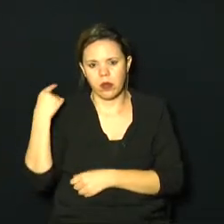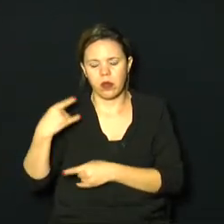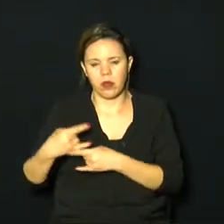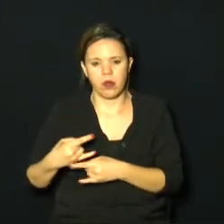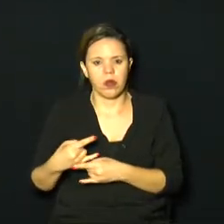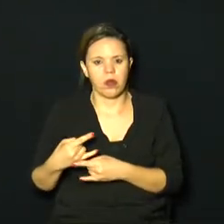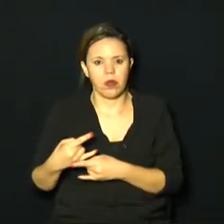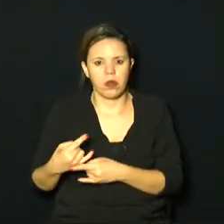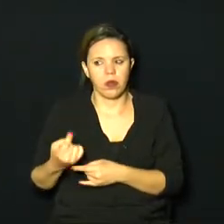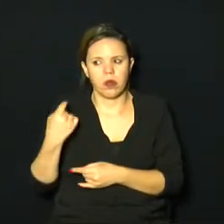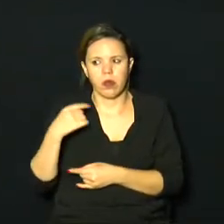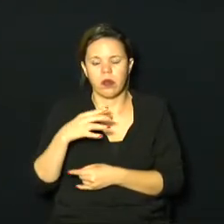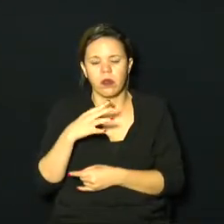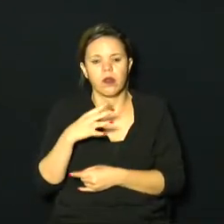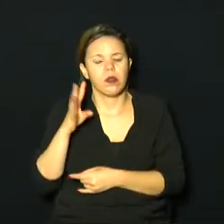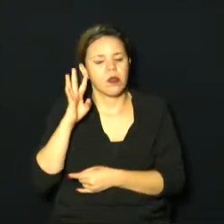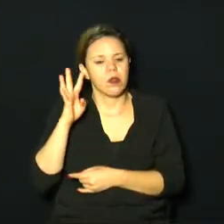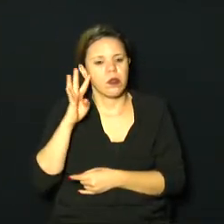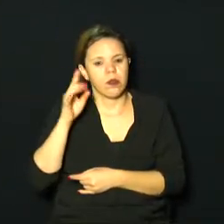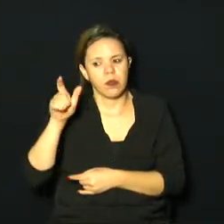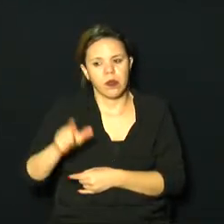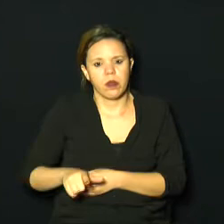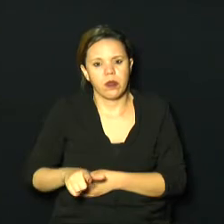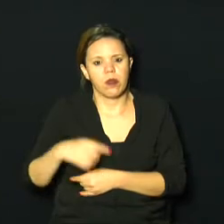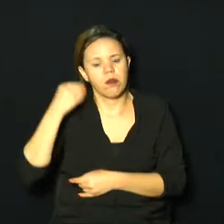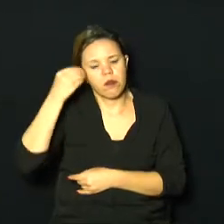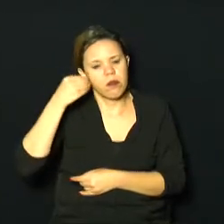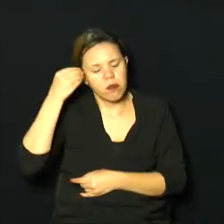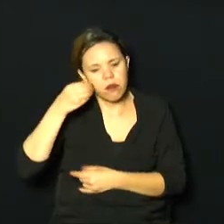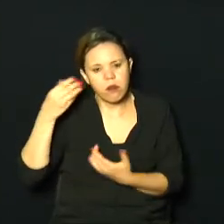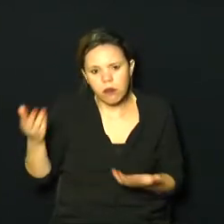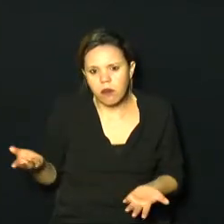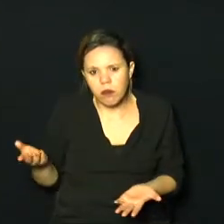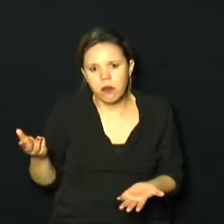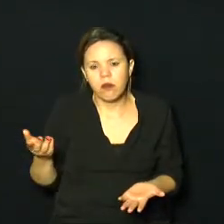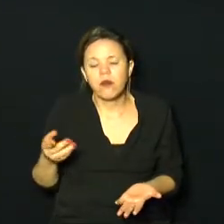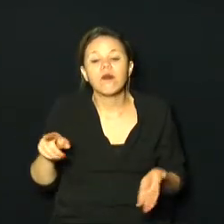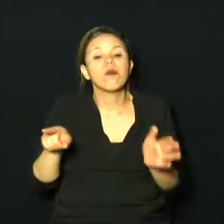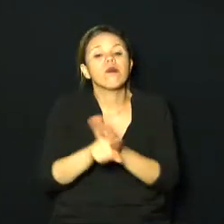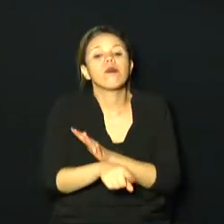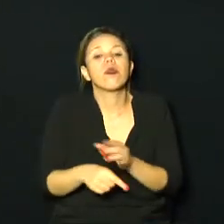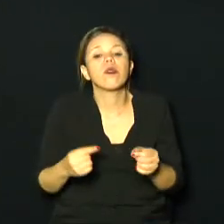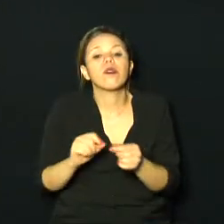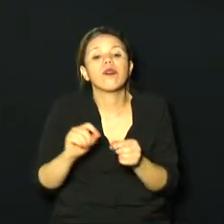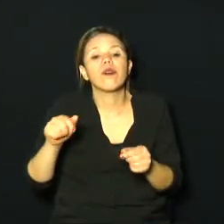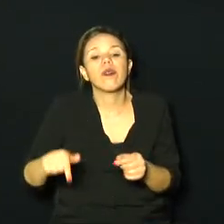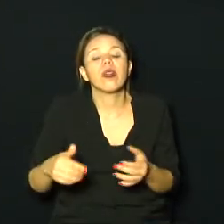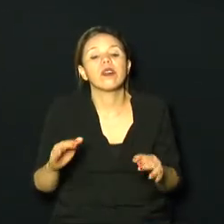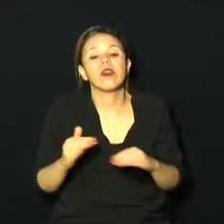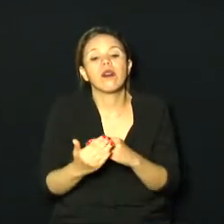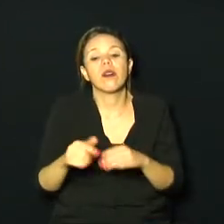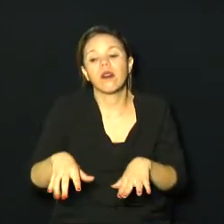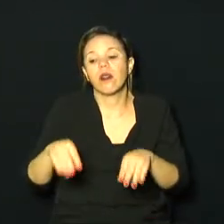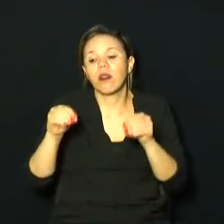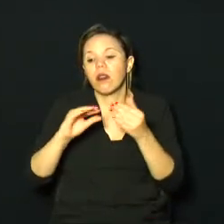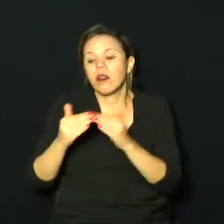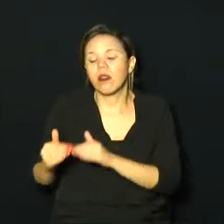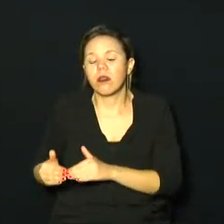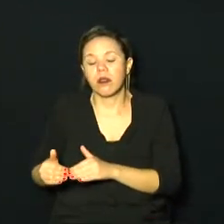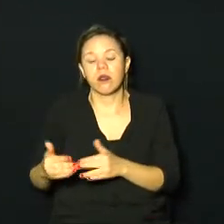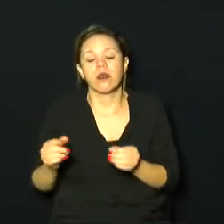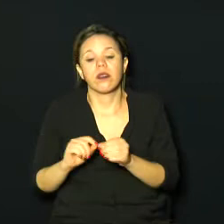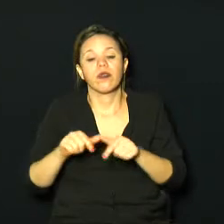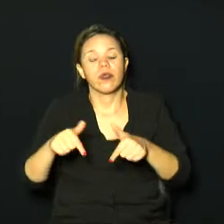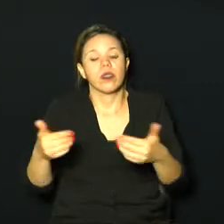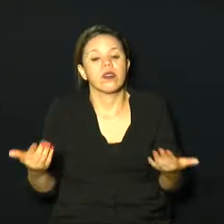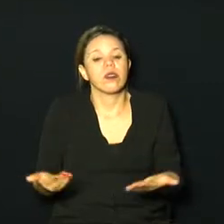na última quarta-feira, e é uma pessoa que tem um acúmulo muito grande. A pergunta é por que não faz para o Nelson Mandela? Que medidas estão sendo